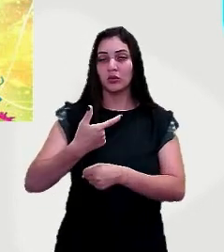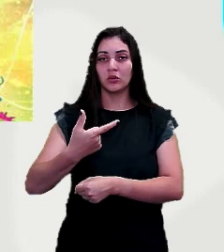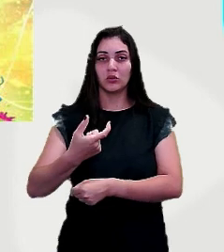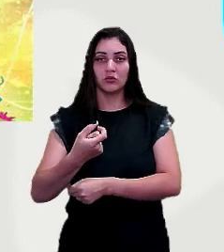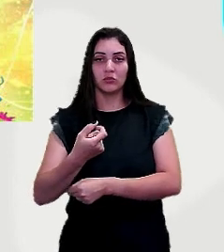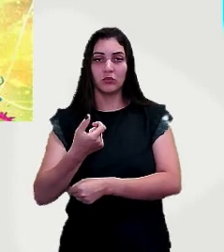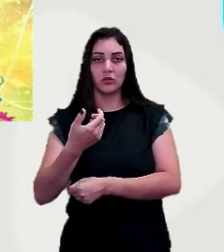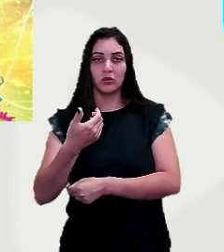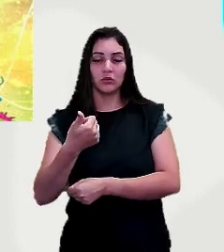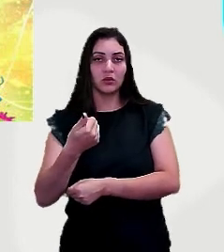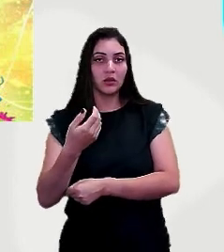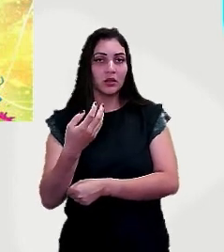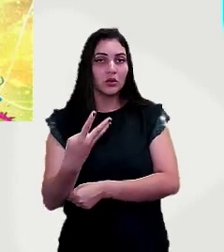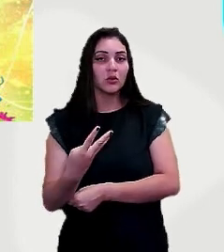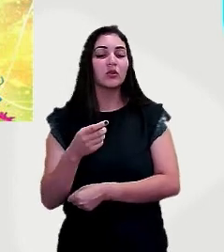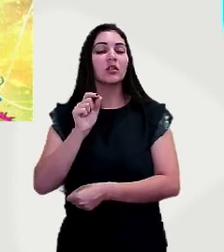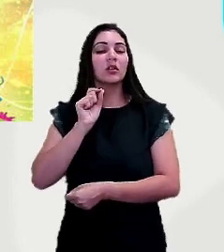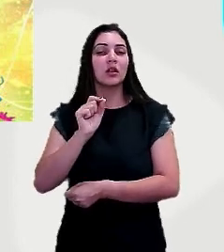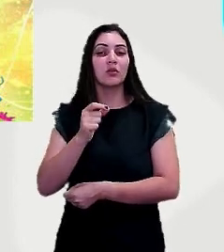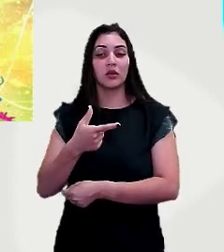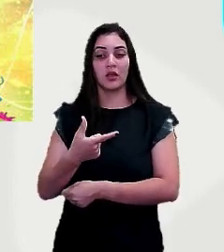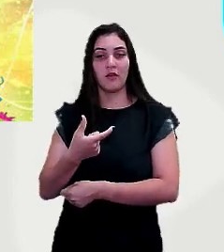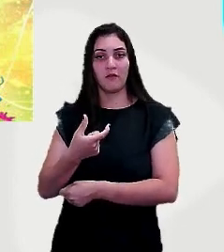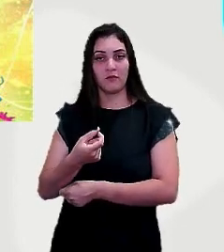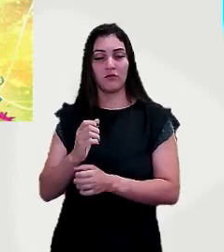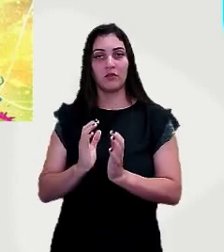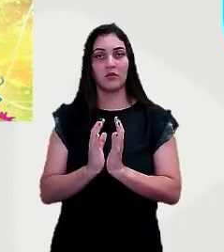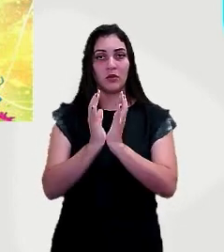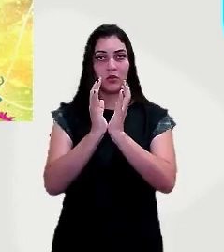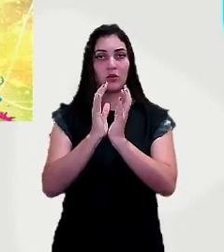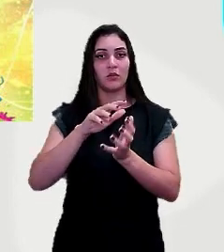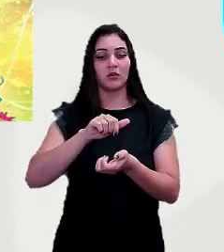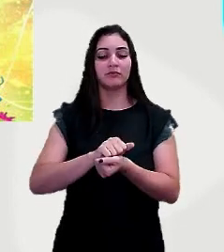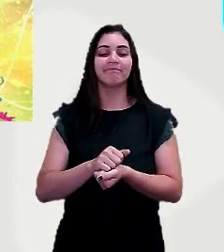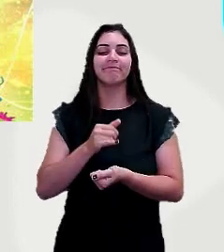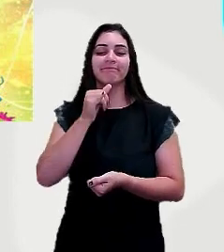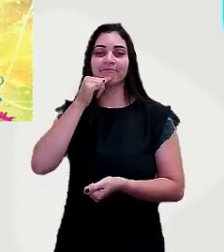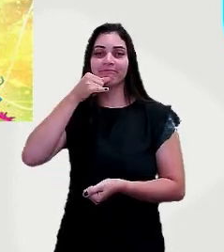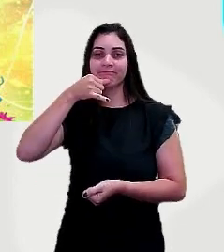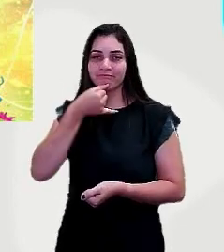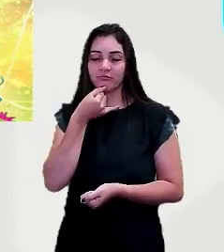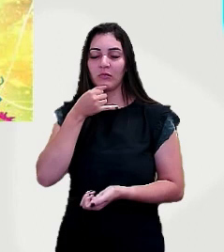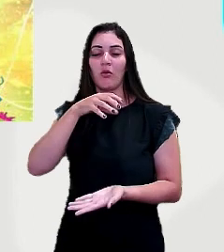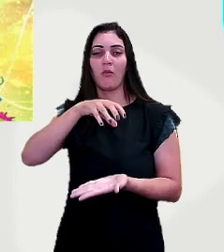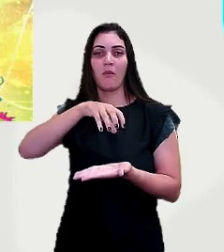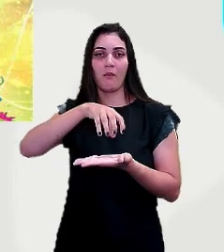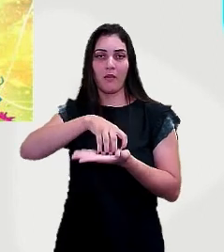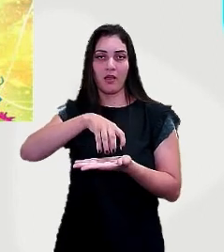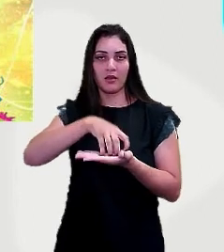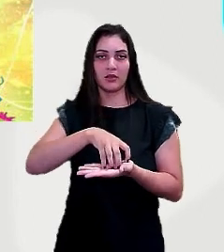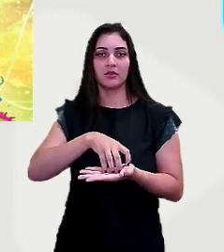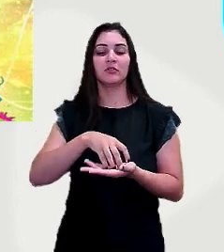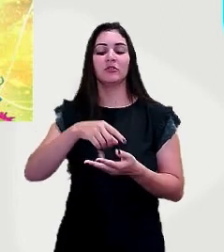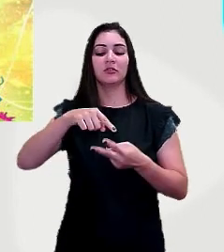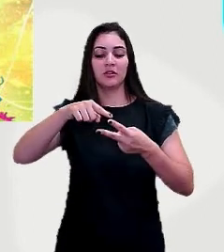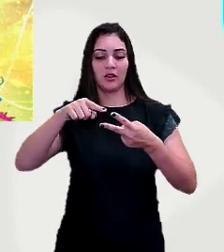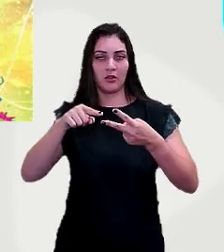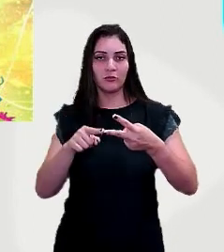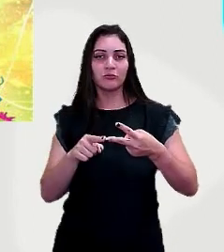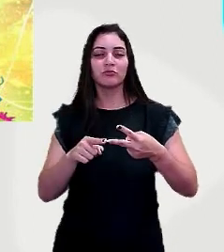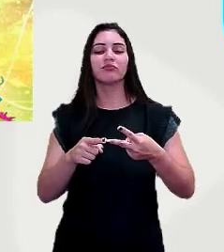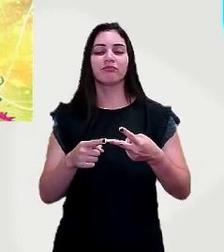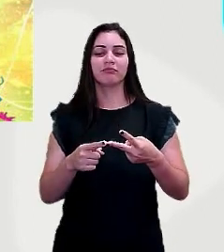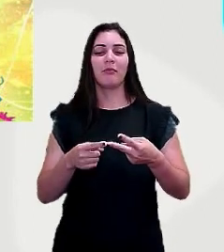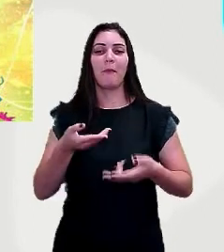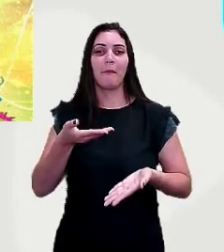2014, na sua 20ª edição. Infelizmente, fomos o país sede dessa edição e nas 2 vezes